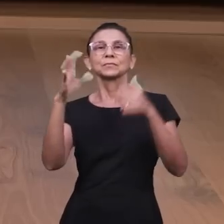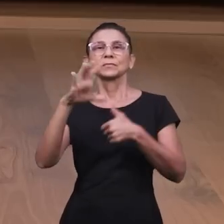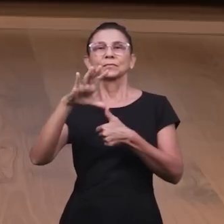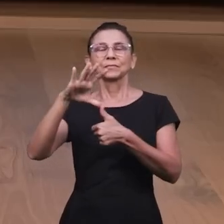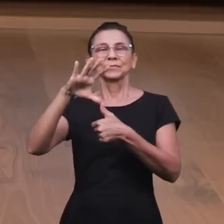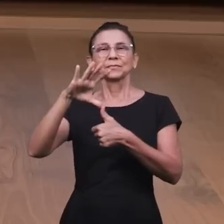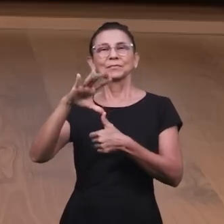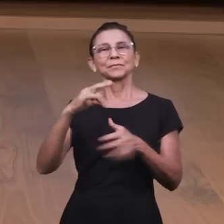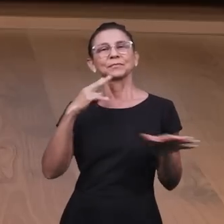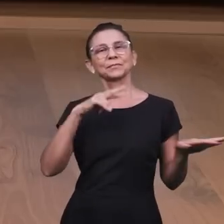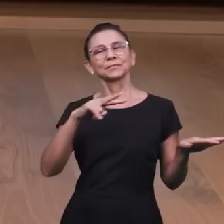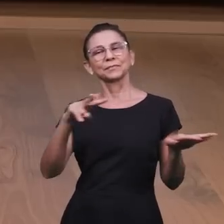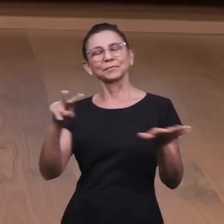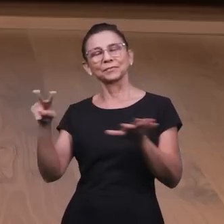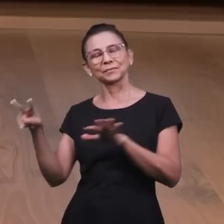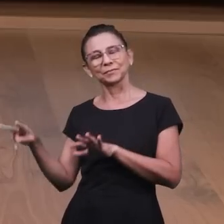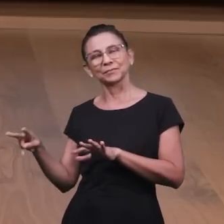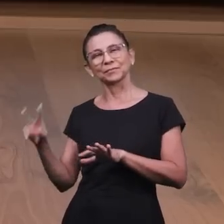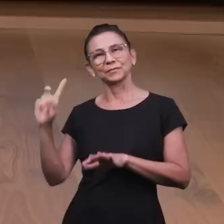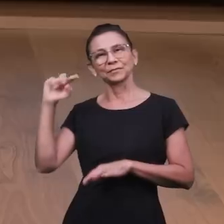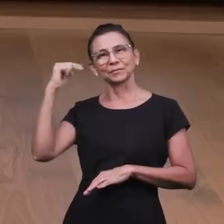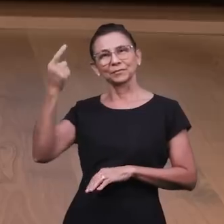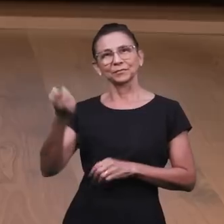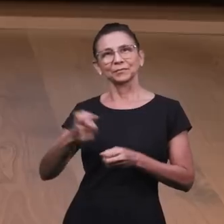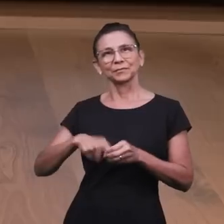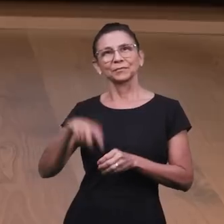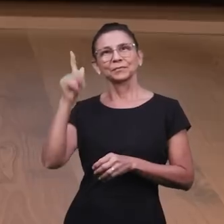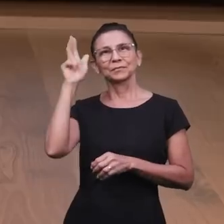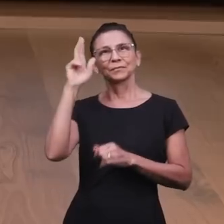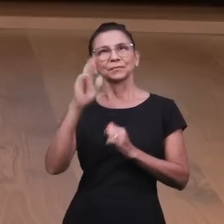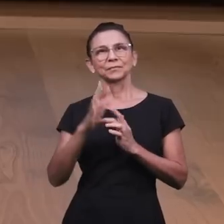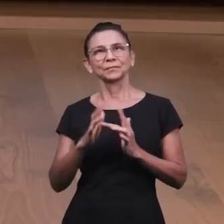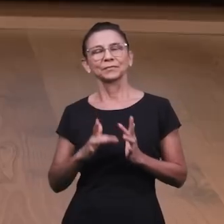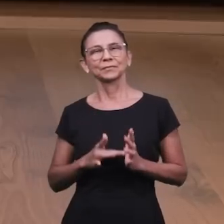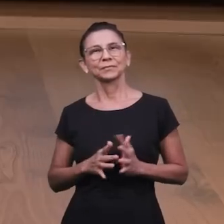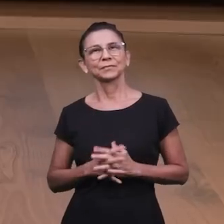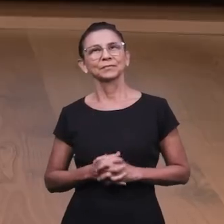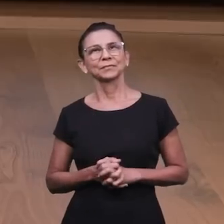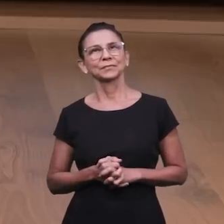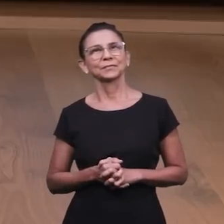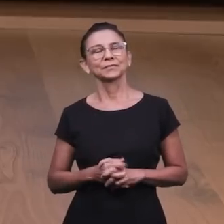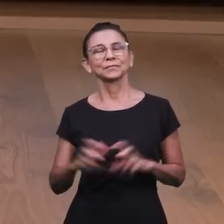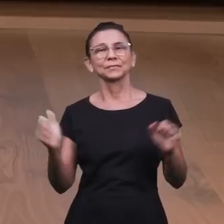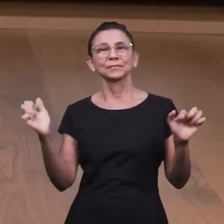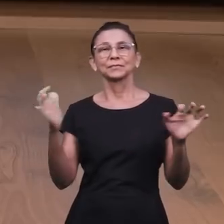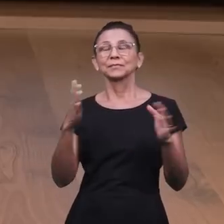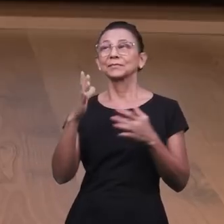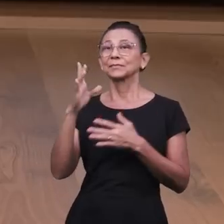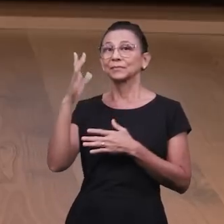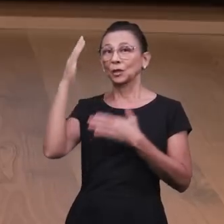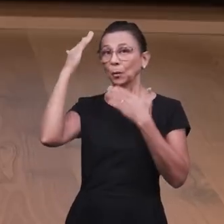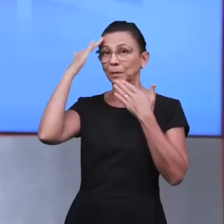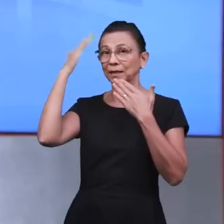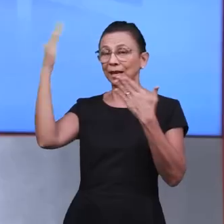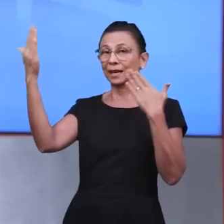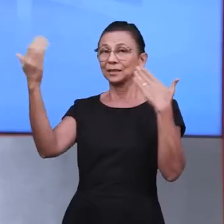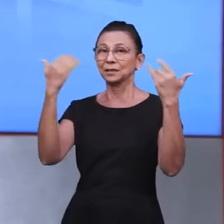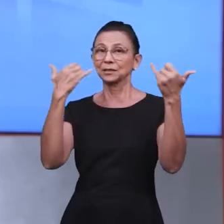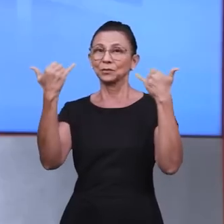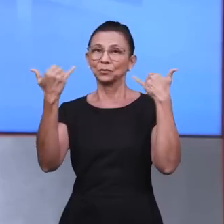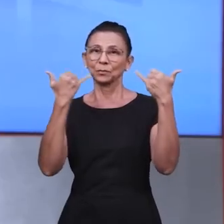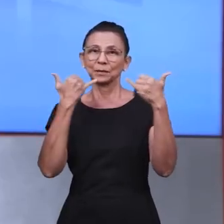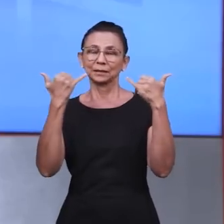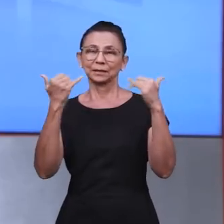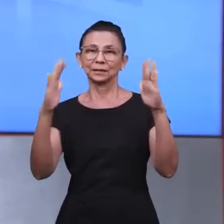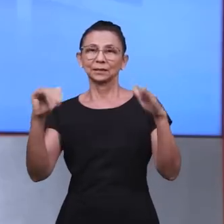Jorge. Esses foram os acontecimentos da América do Norte para essa semana. Semana que vem estaremos de volta. A paz do Senhor Jesus. Glória a